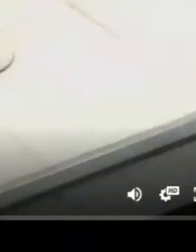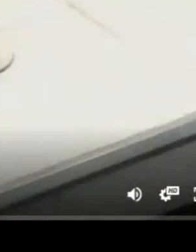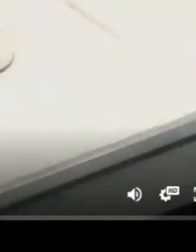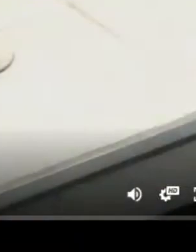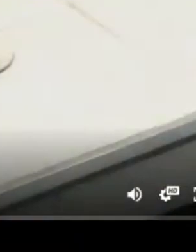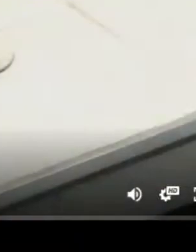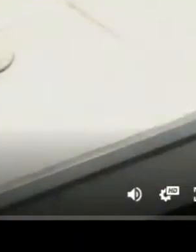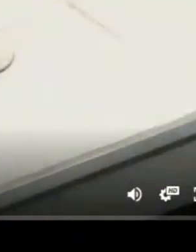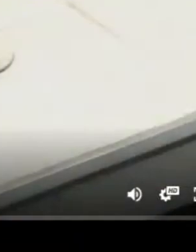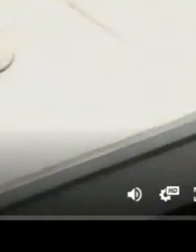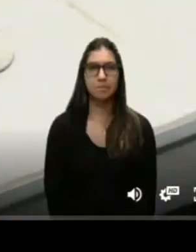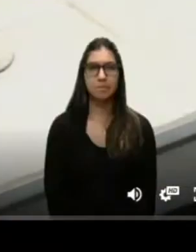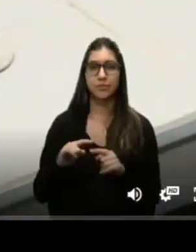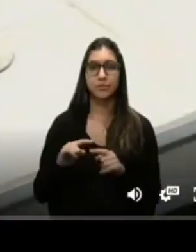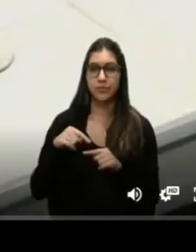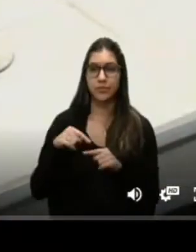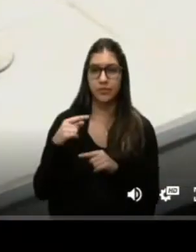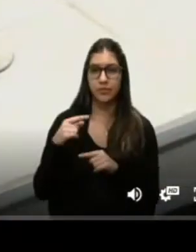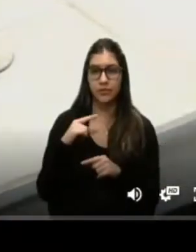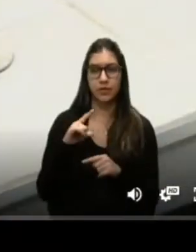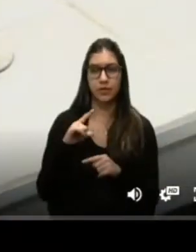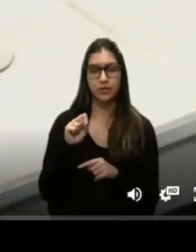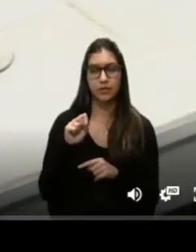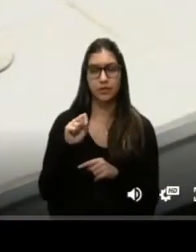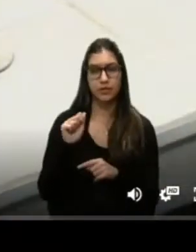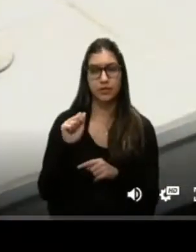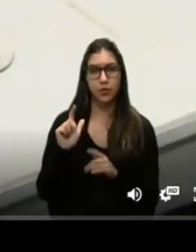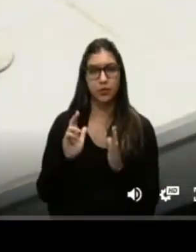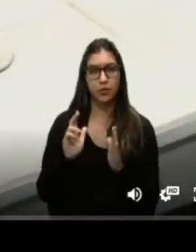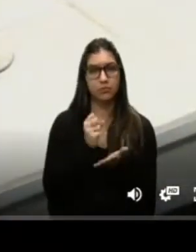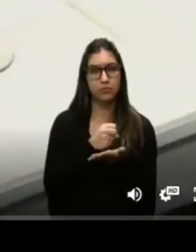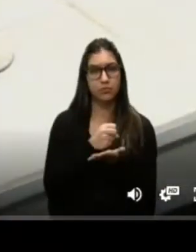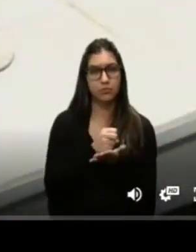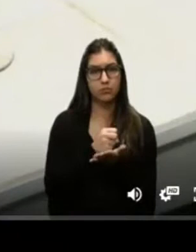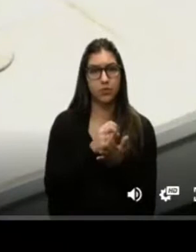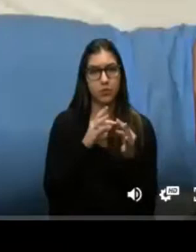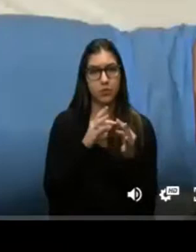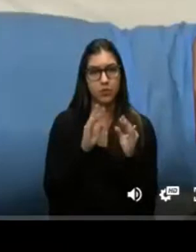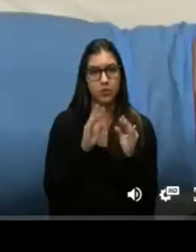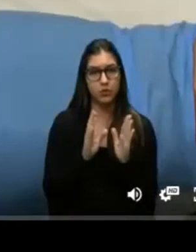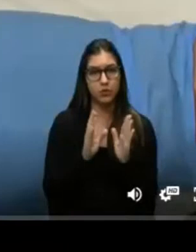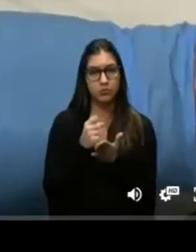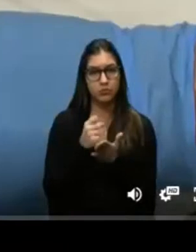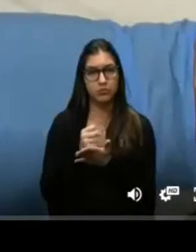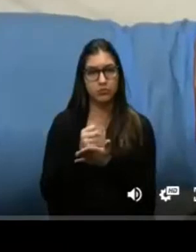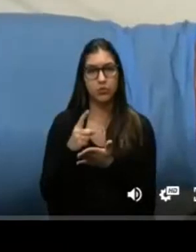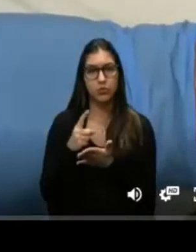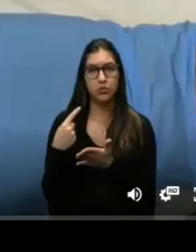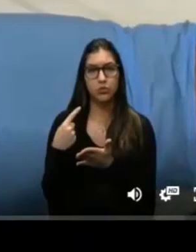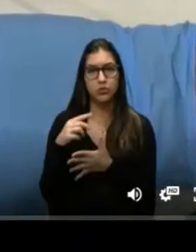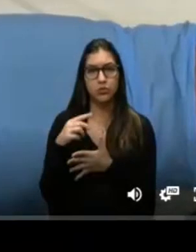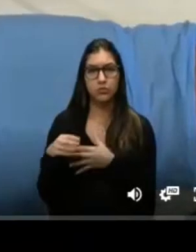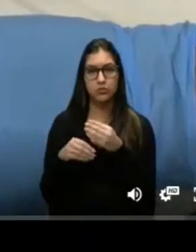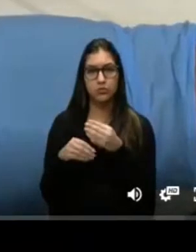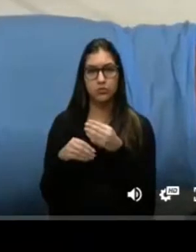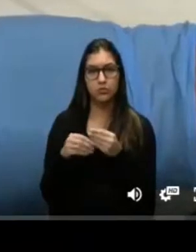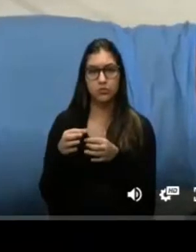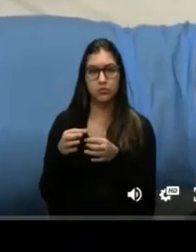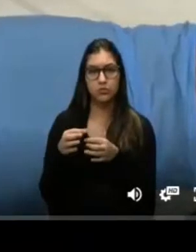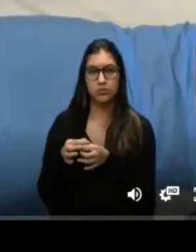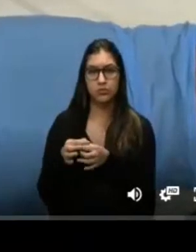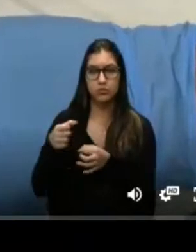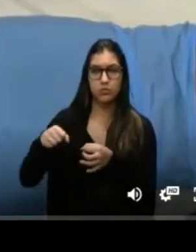Depois do sal ele estiver já triturado, o composto orgânico estiver triturado, nós vamos adicionar ele aos tubos capilares. Então